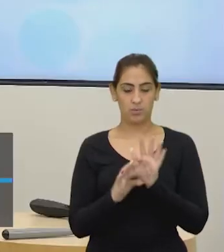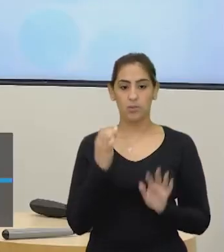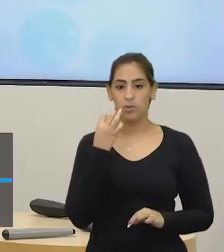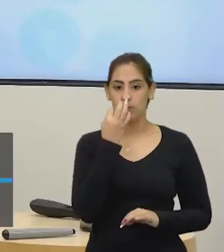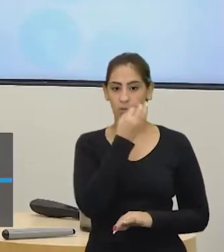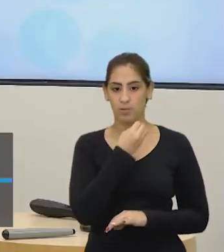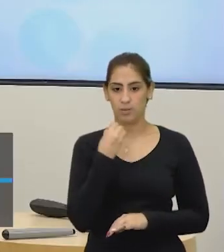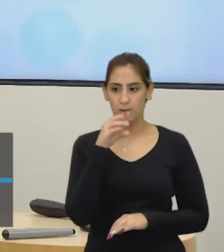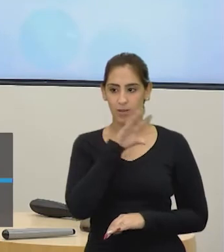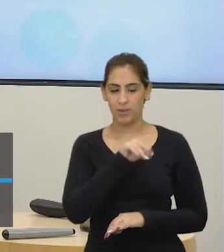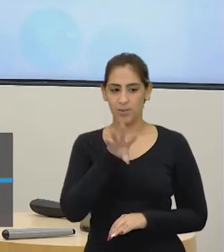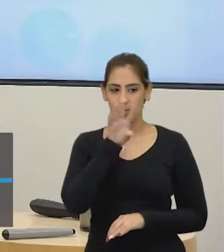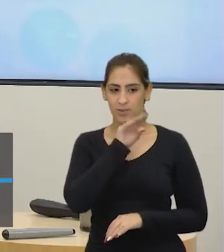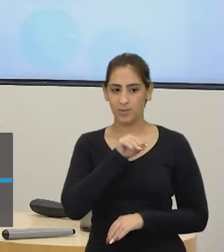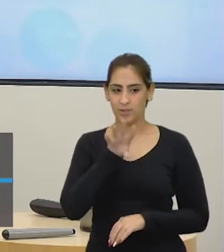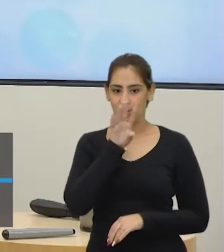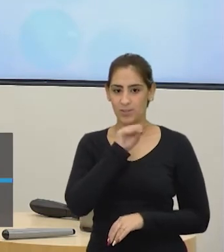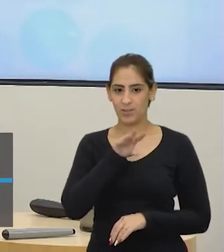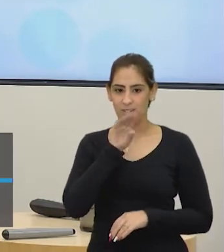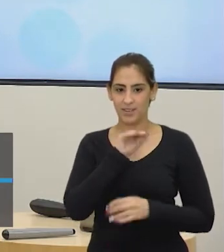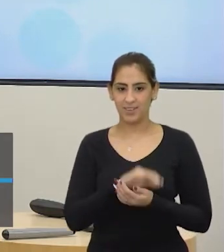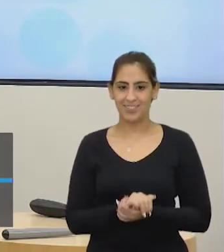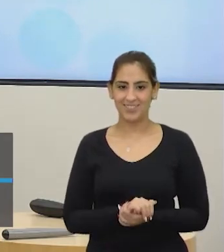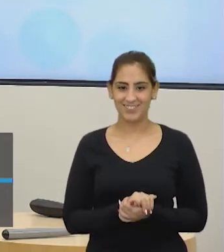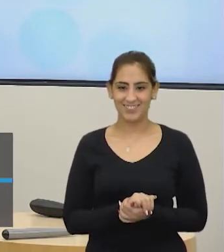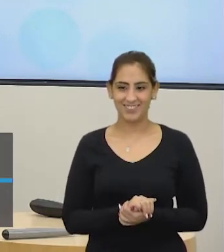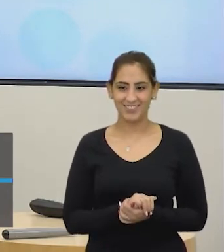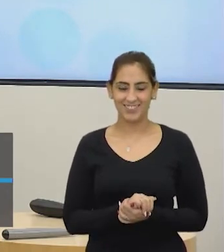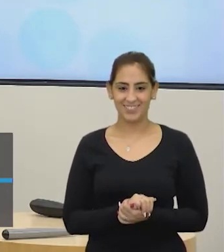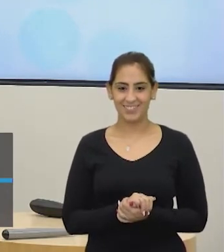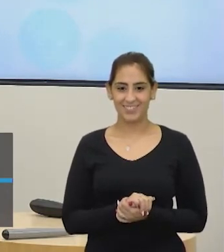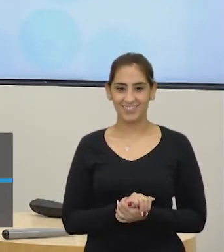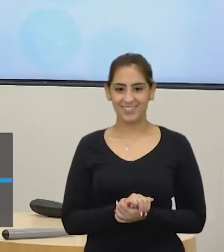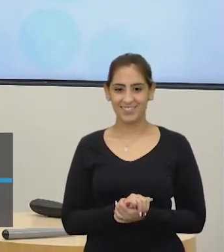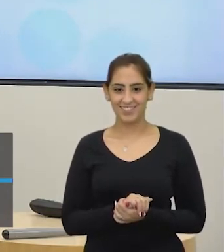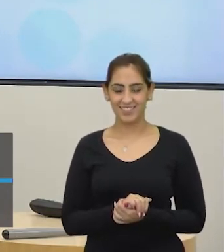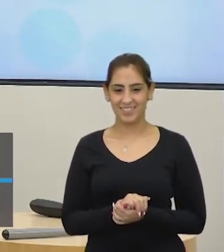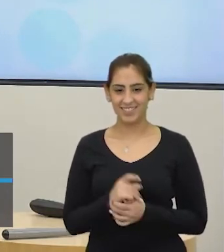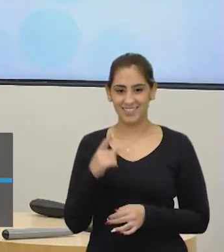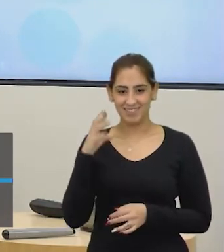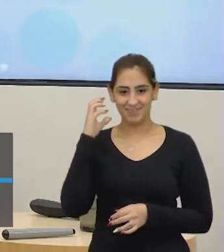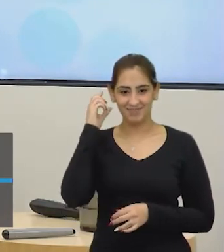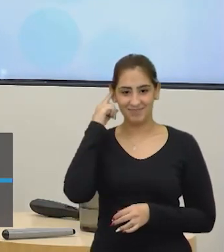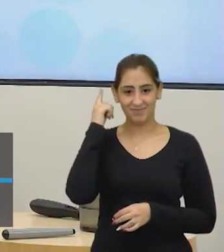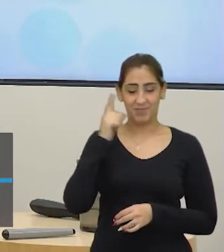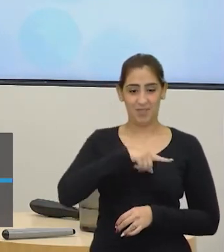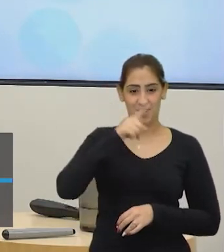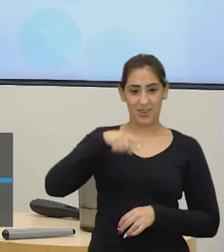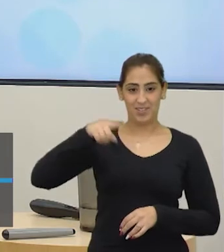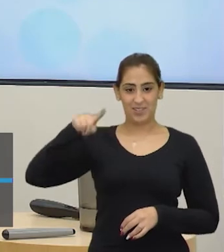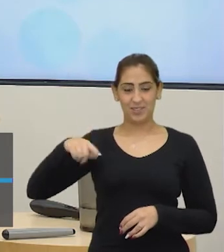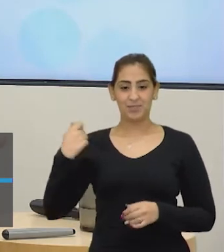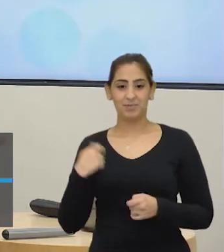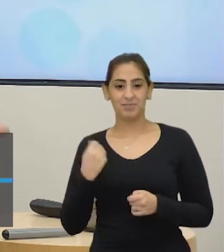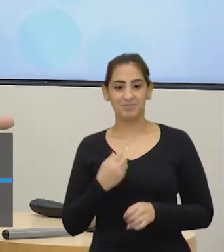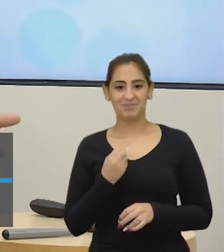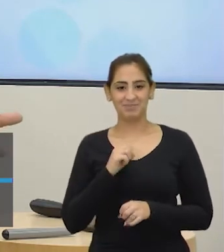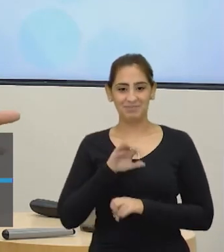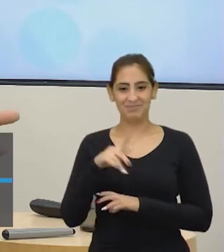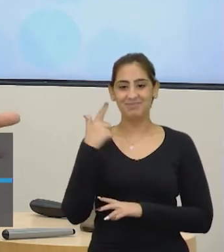oral, né? Então é um áudio. Sim. Se é um podcast, é um texto oral, é um áudio, então a gente vai precisar passar para uma outra